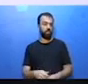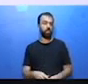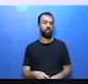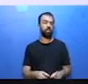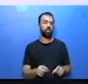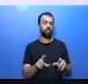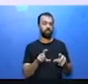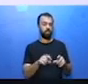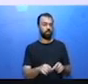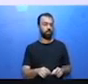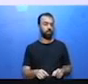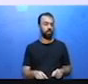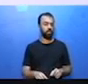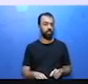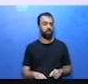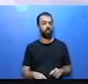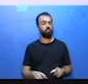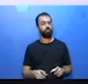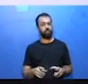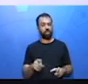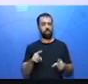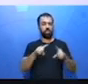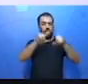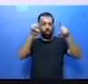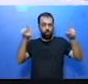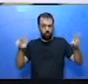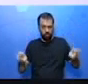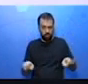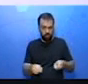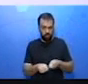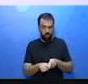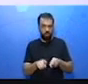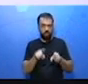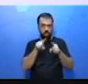concêntricas, uma com raio 10 e a outra raio 6.